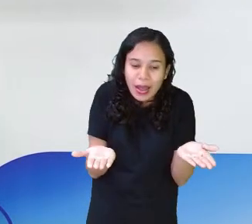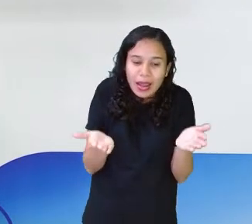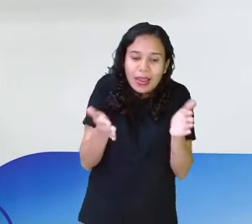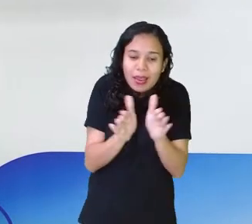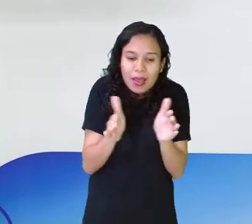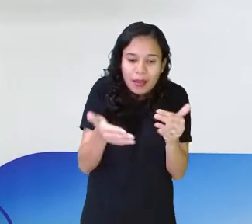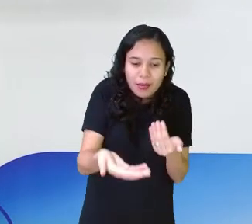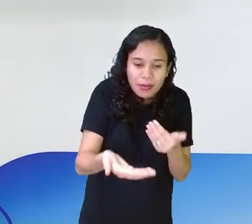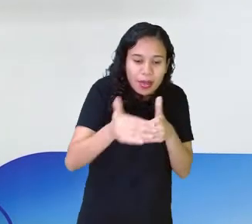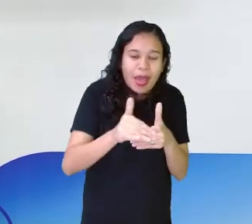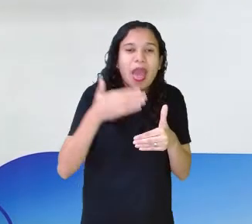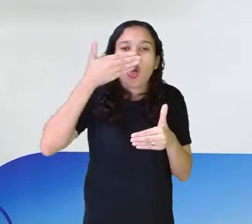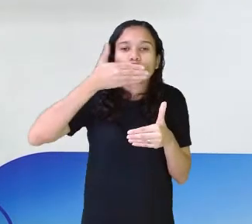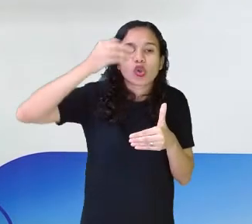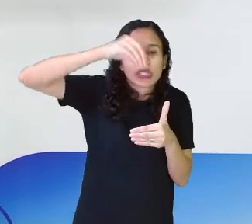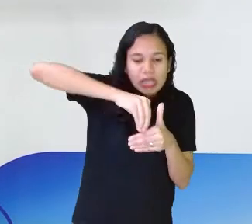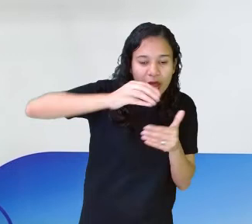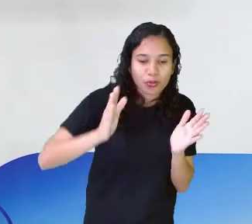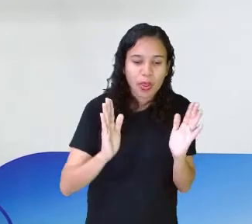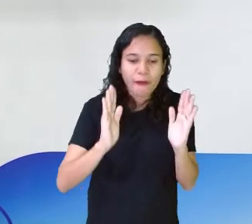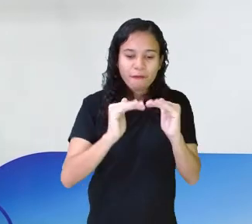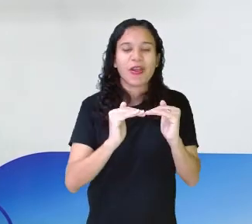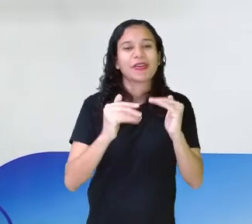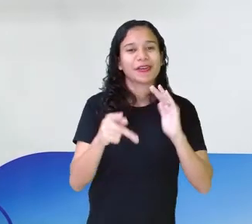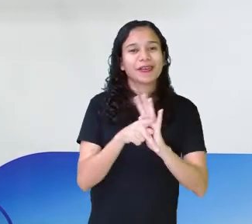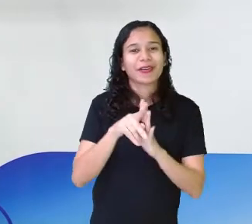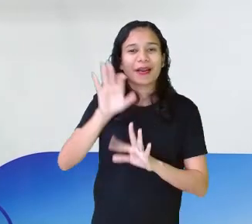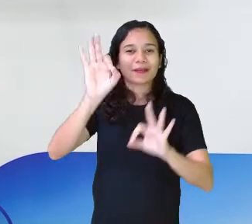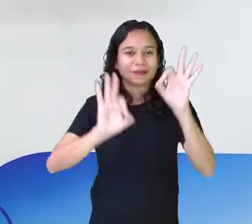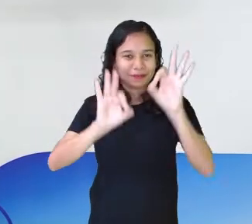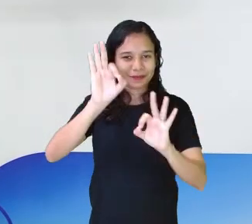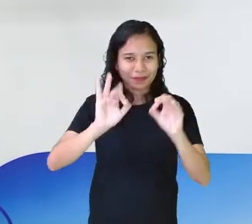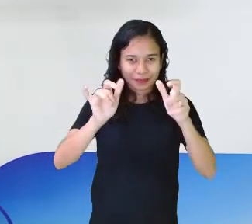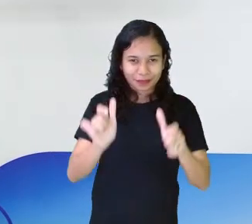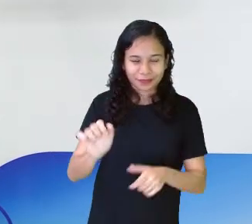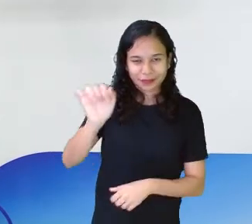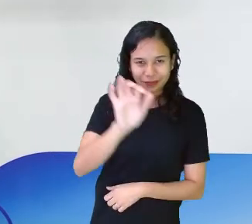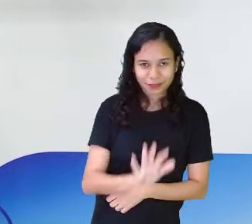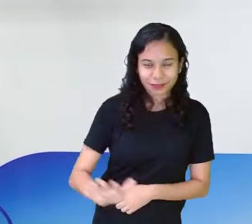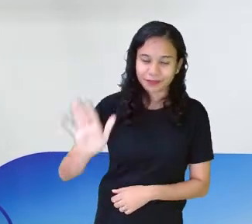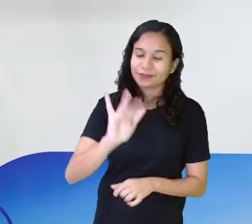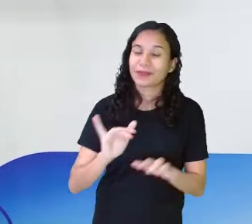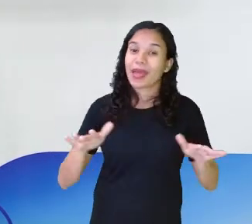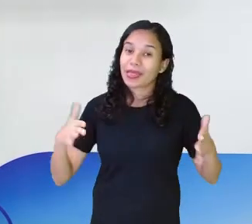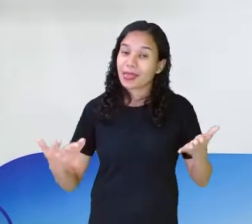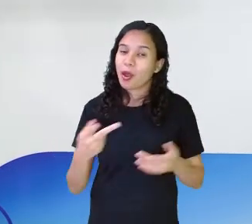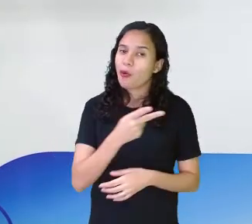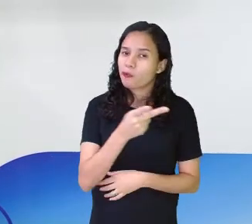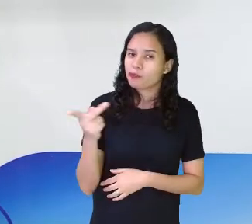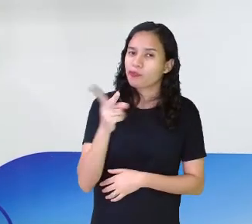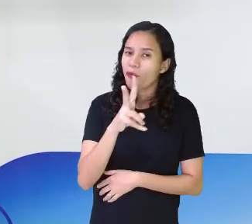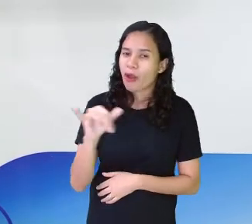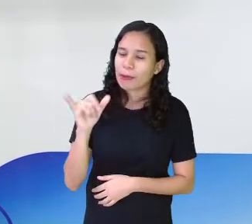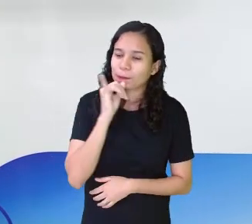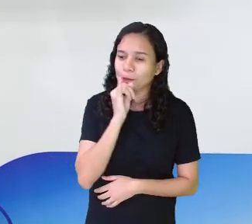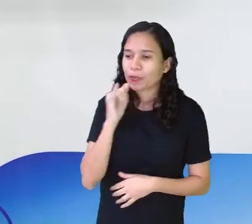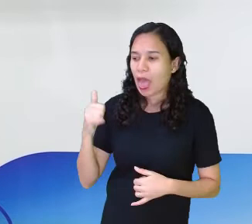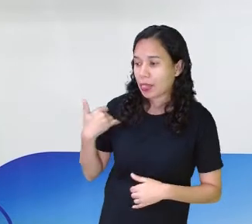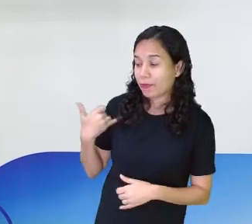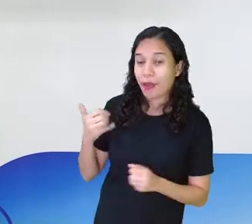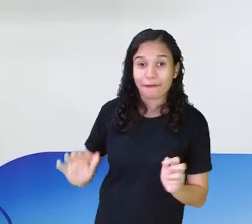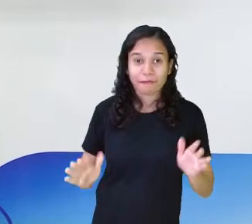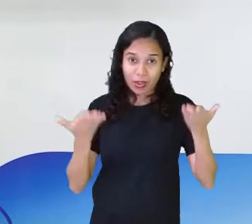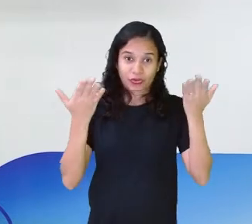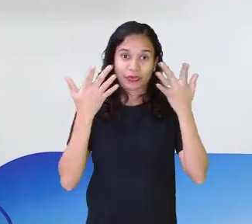vão botar os bombons e promover a decoração do espaço, né? Então, quando você for a algum aniversário, preste